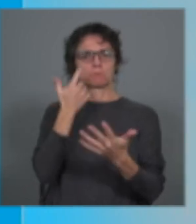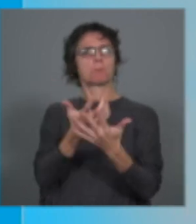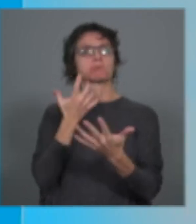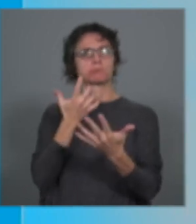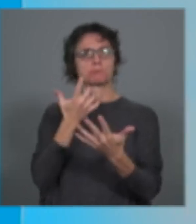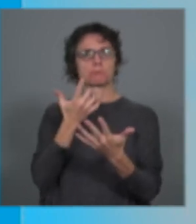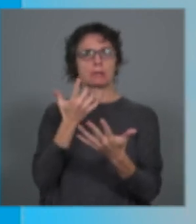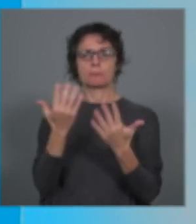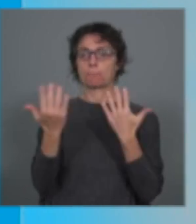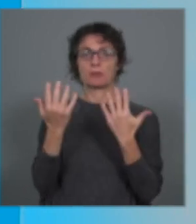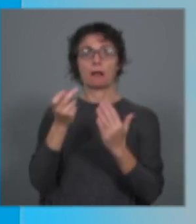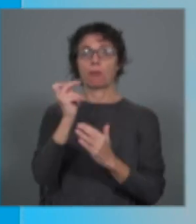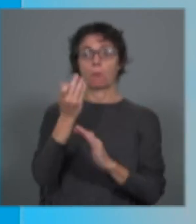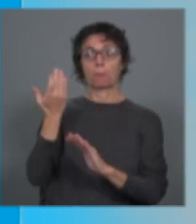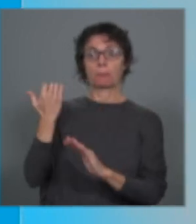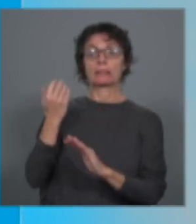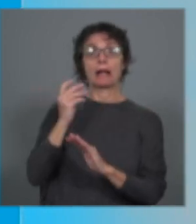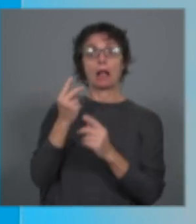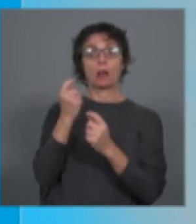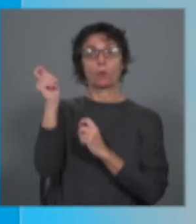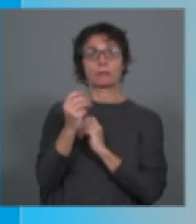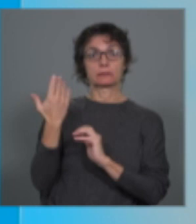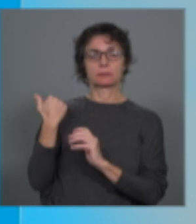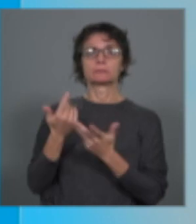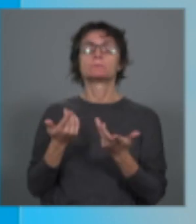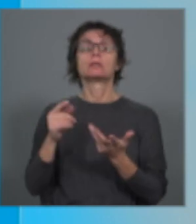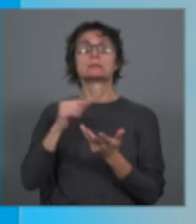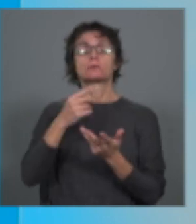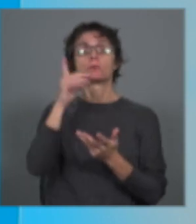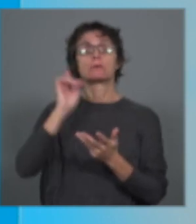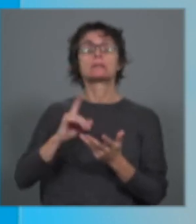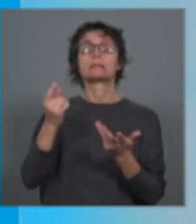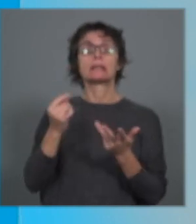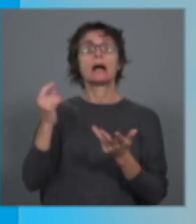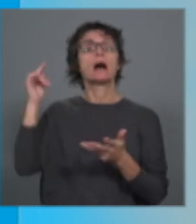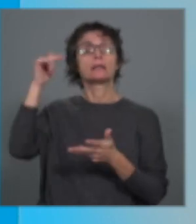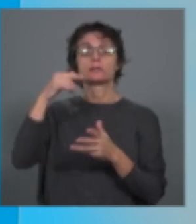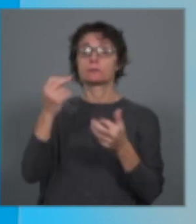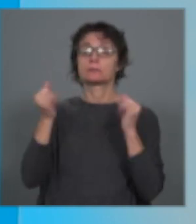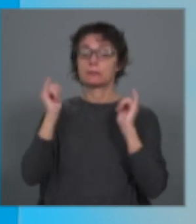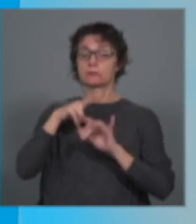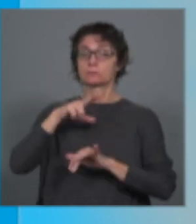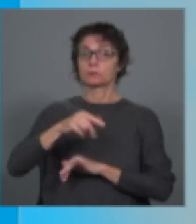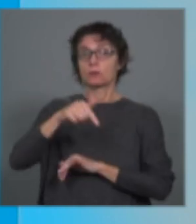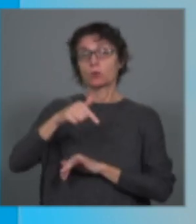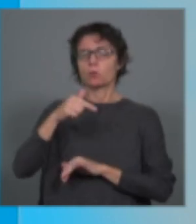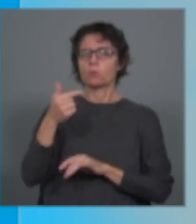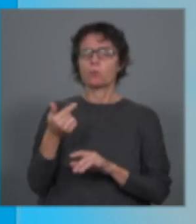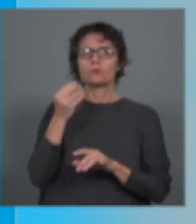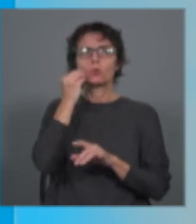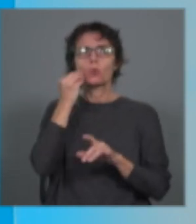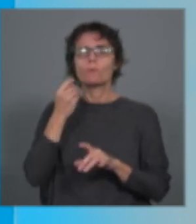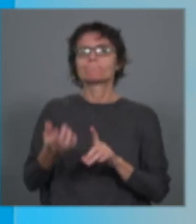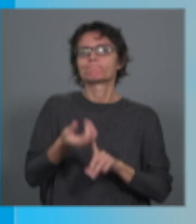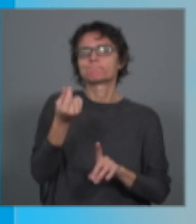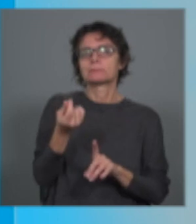No dia 1 de dezembro comemora-se a restauração da independência de Portugal, que hoje se conquista talvez com outros valores. A